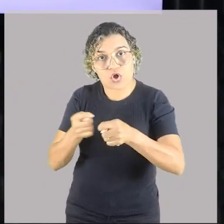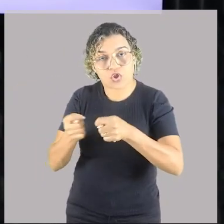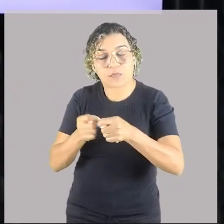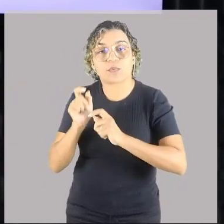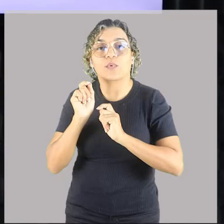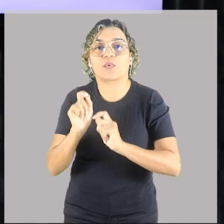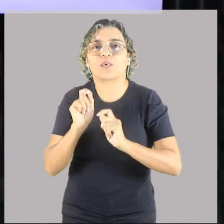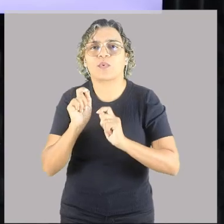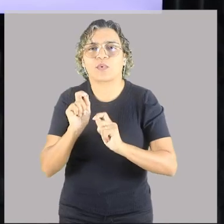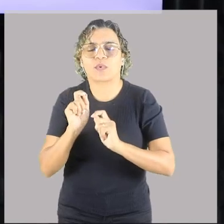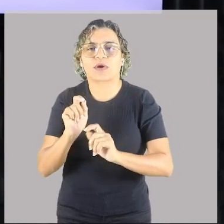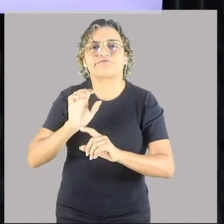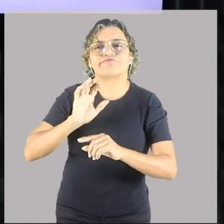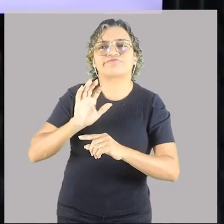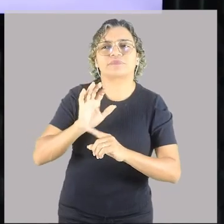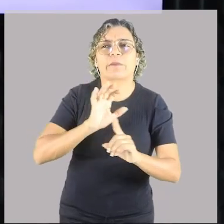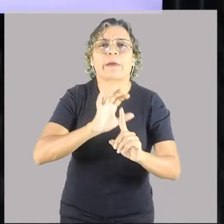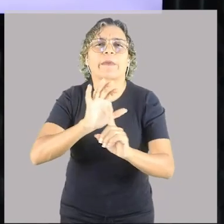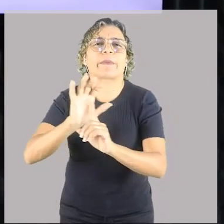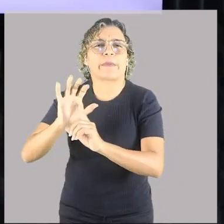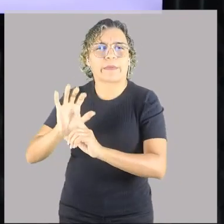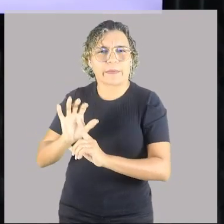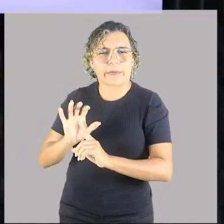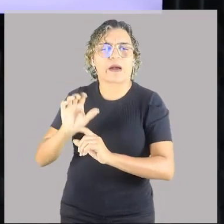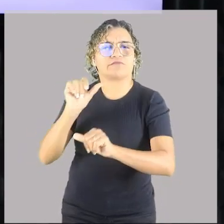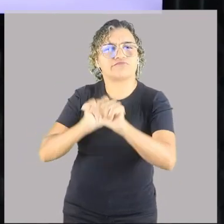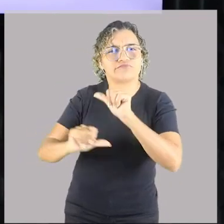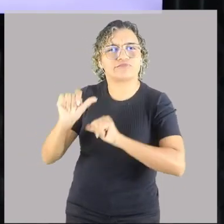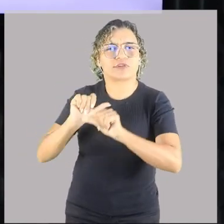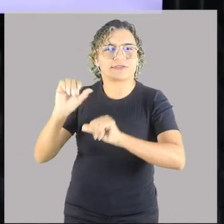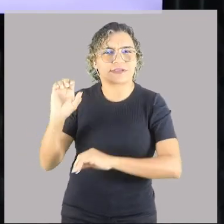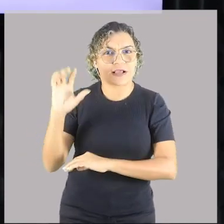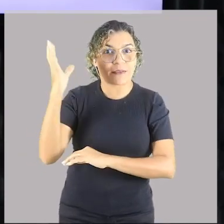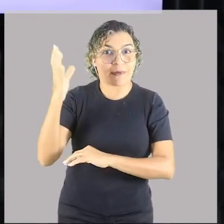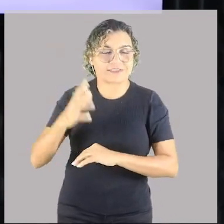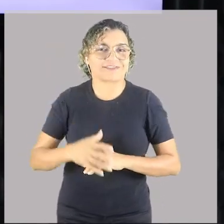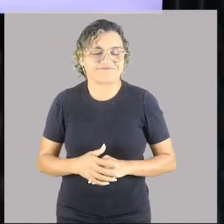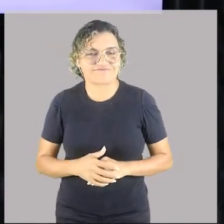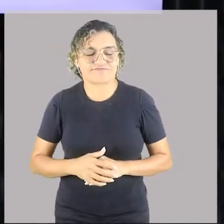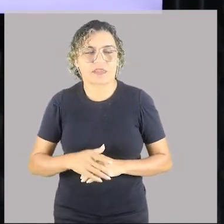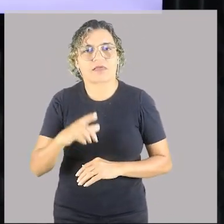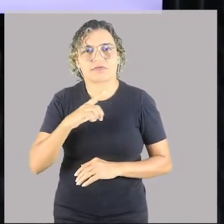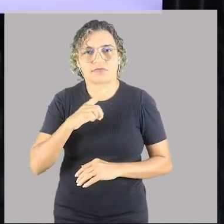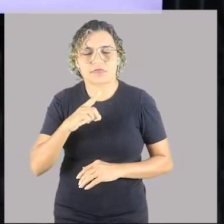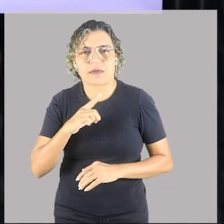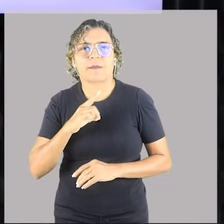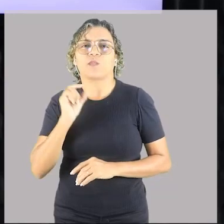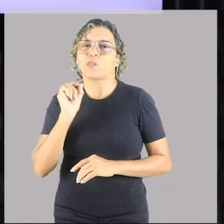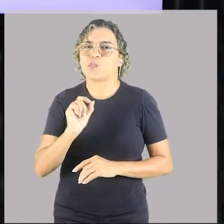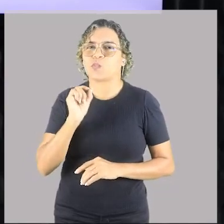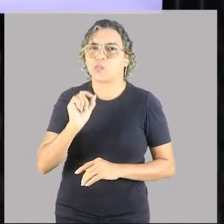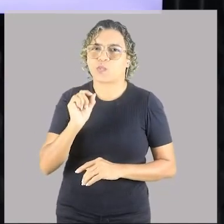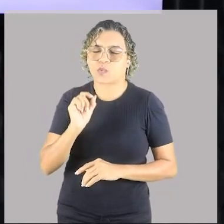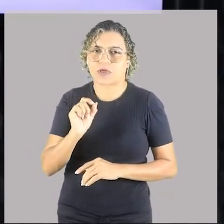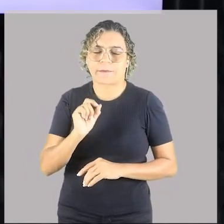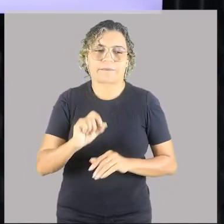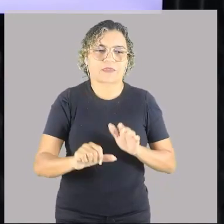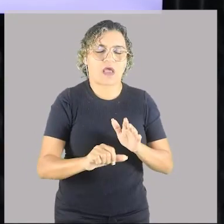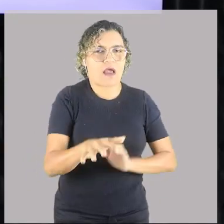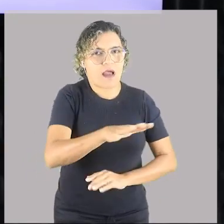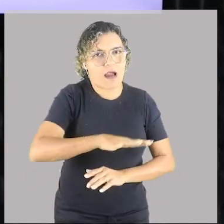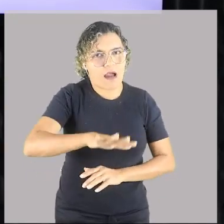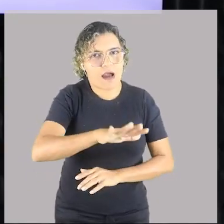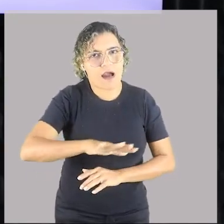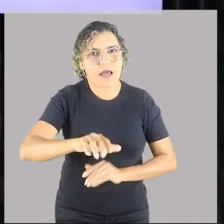certa forma, acabam por contribuir para essas mudanças climáticas? E aí nós temos em destaque o setor